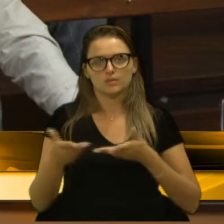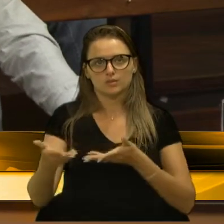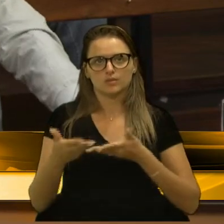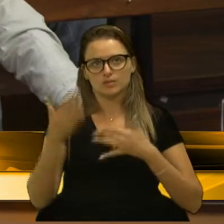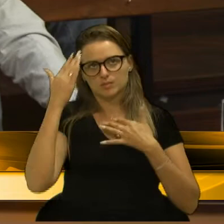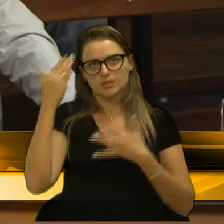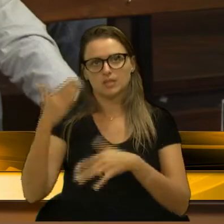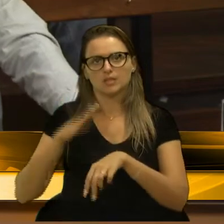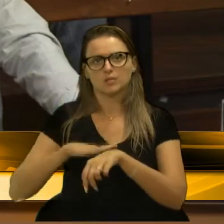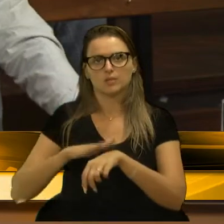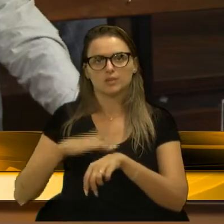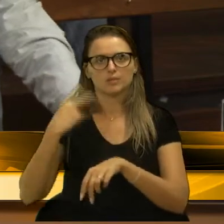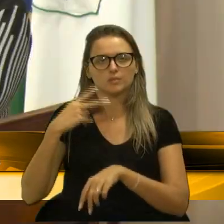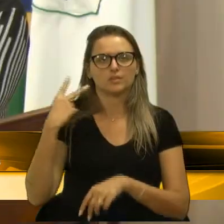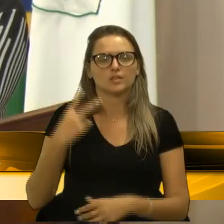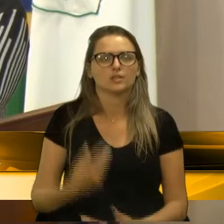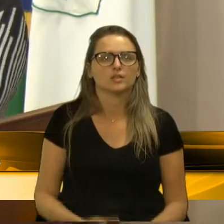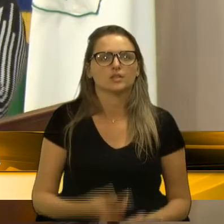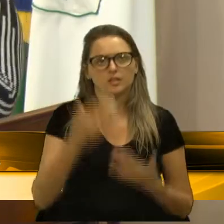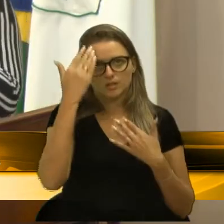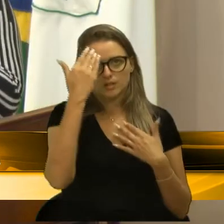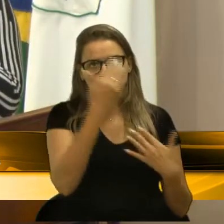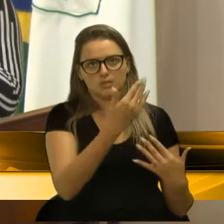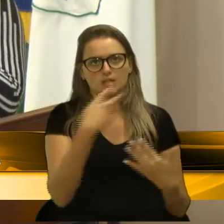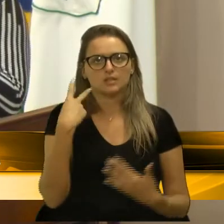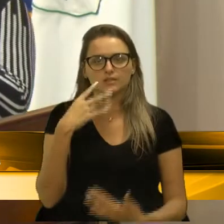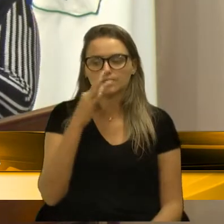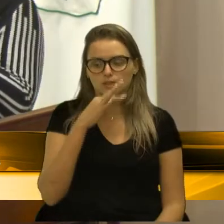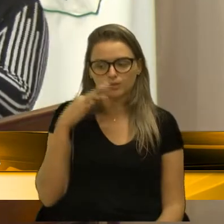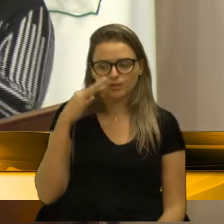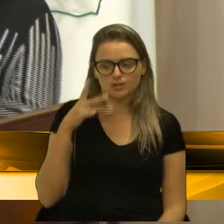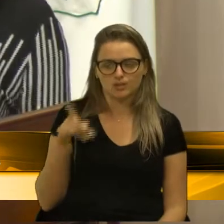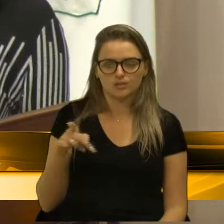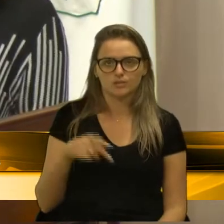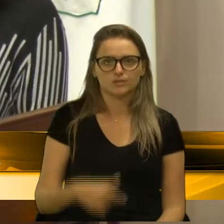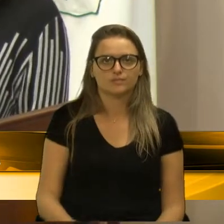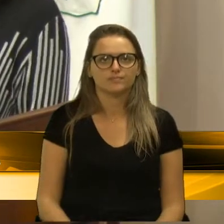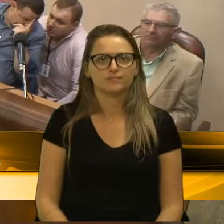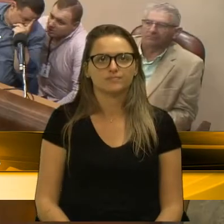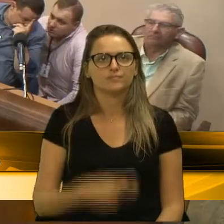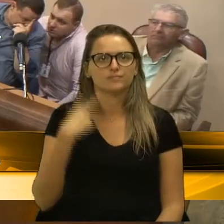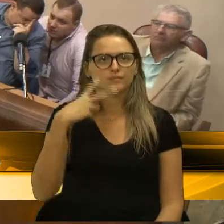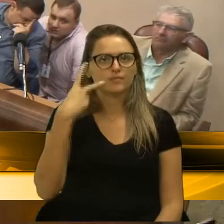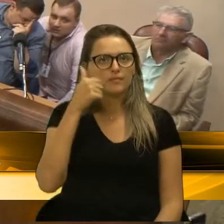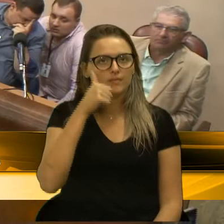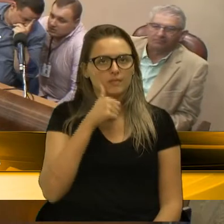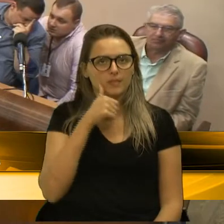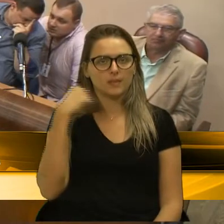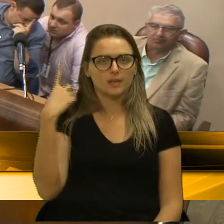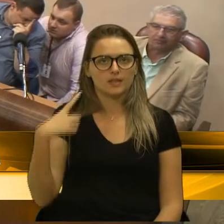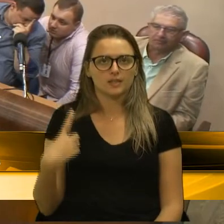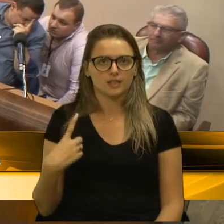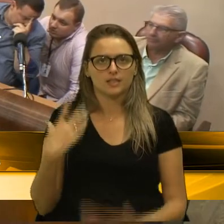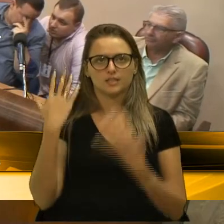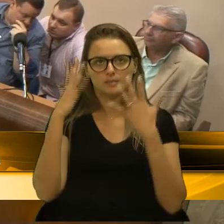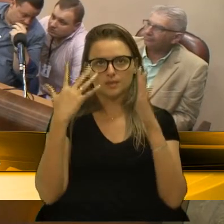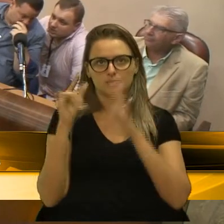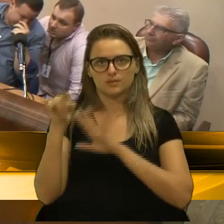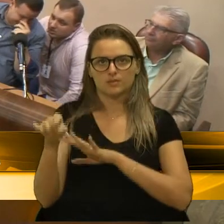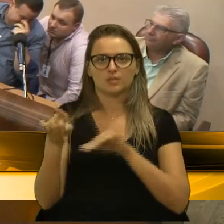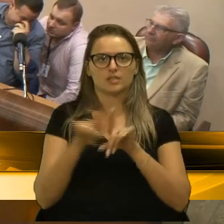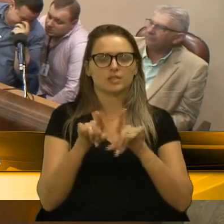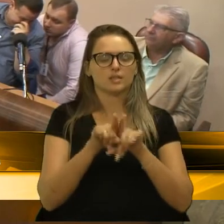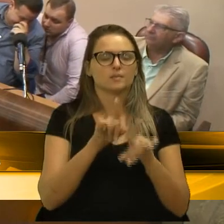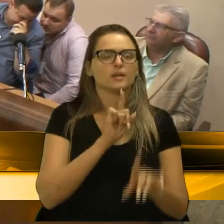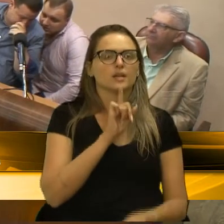isso, obrigado pela parte, vereadora Denise. Obrigada, vereadora Tati. Vereadora Denise, parabenizar a senhora, também o vereador